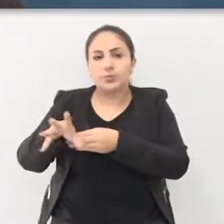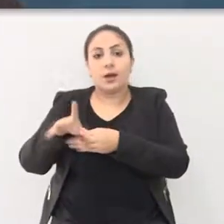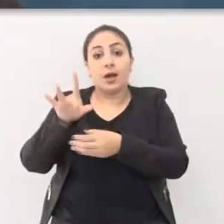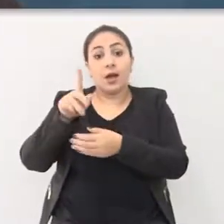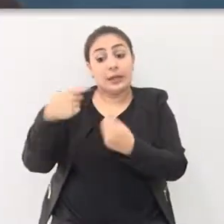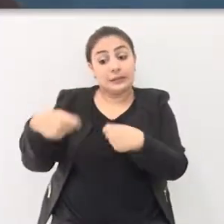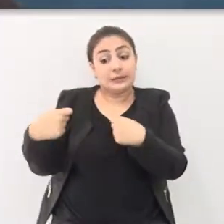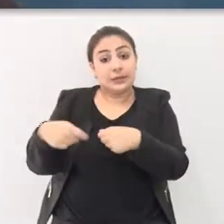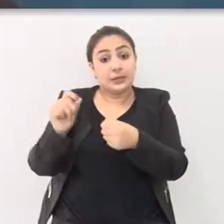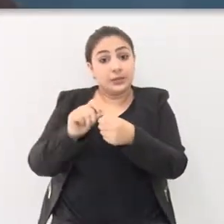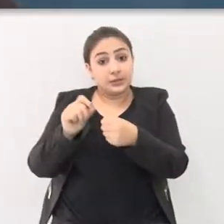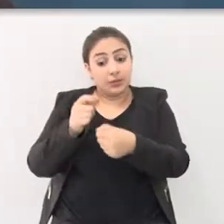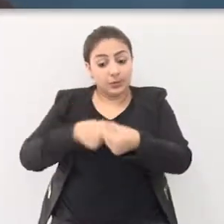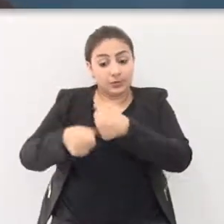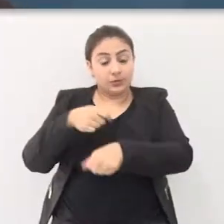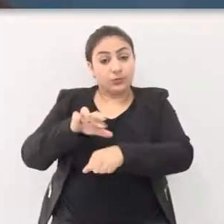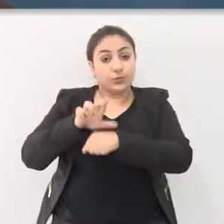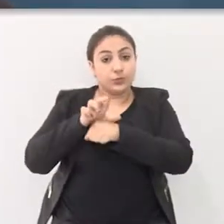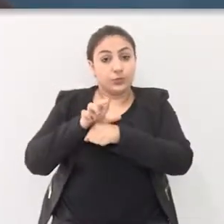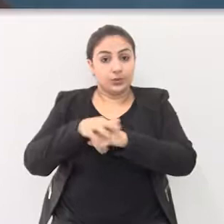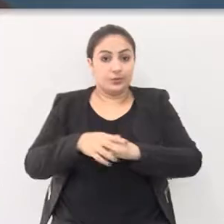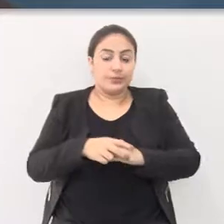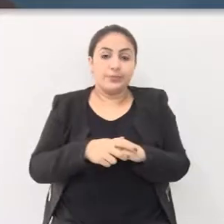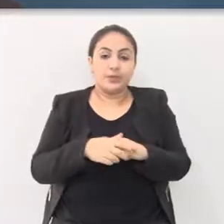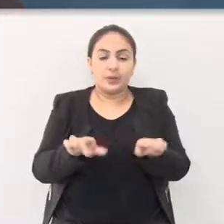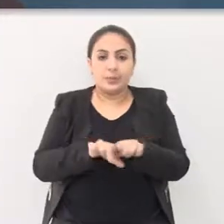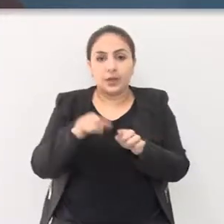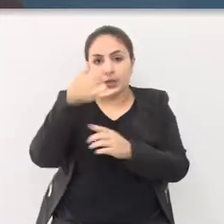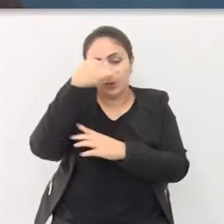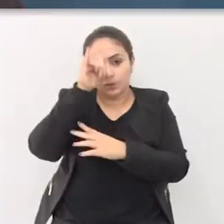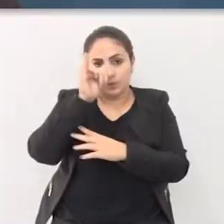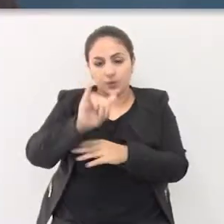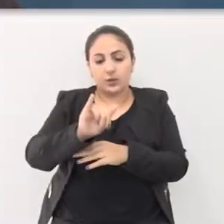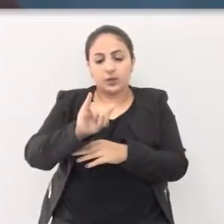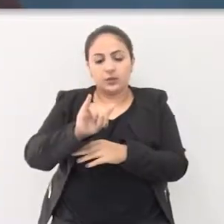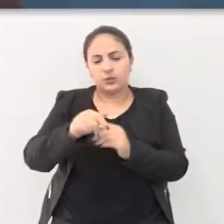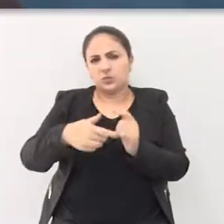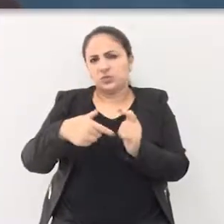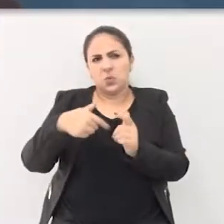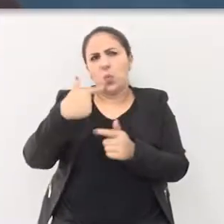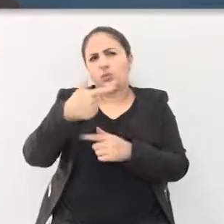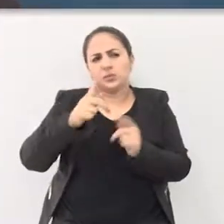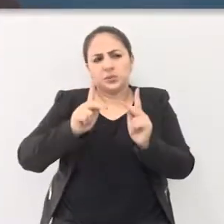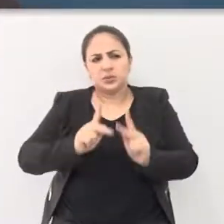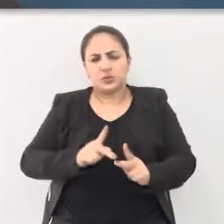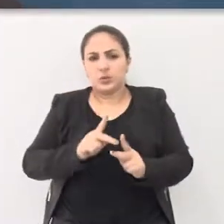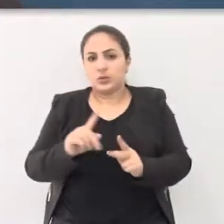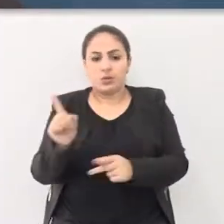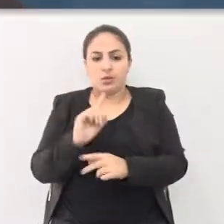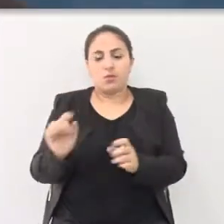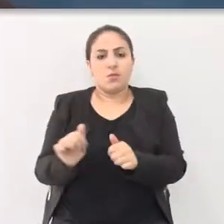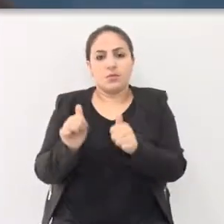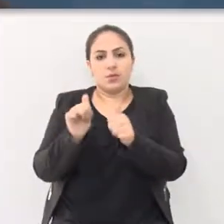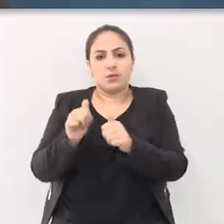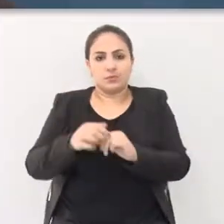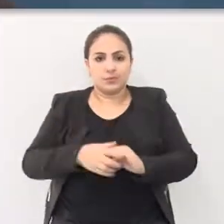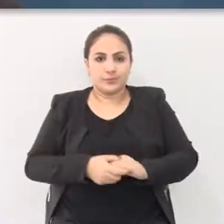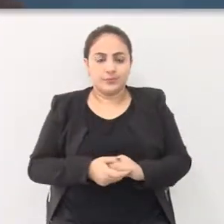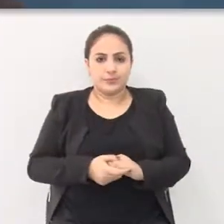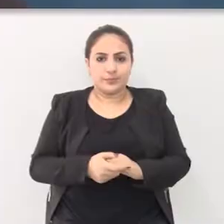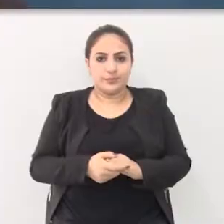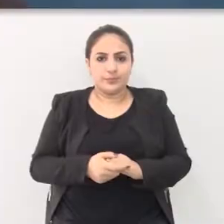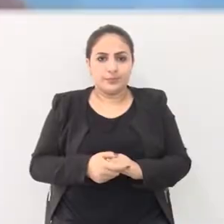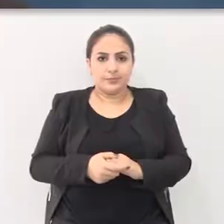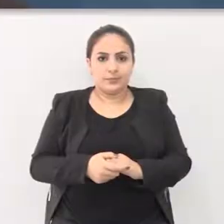a real necessidade de fazer uma negociação segura, evitando terceiros não qualificados para a